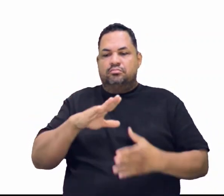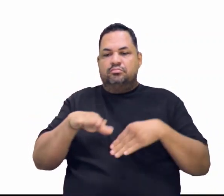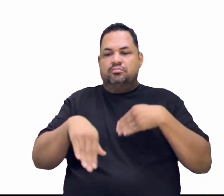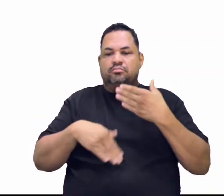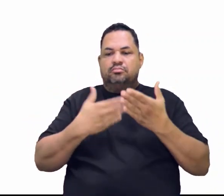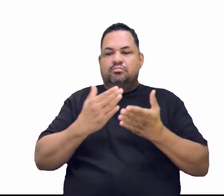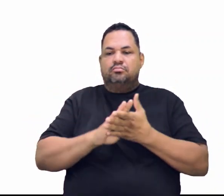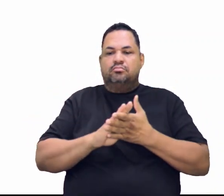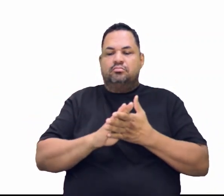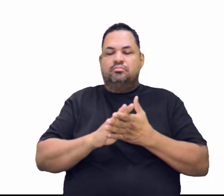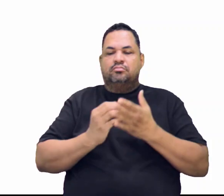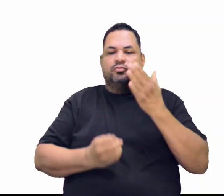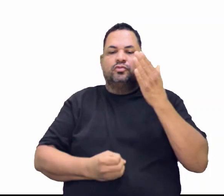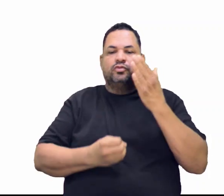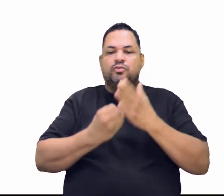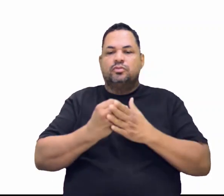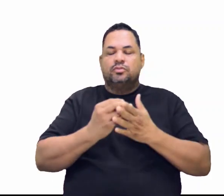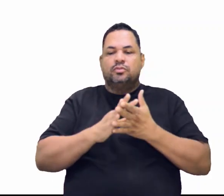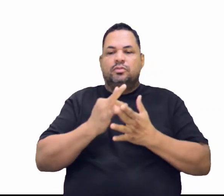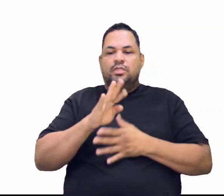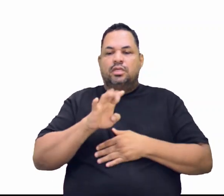criado o Território Federal do Guaporé,